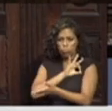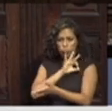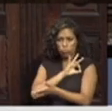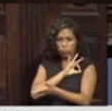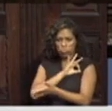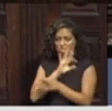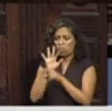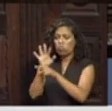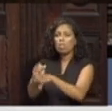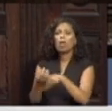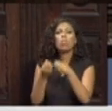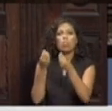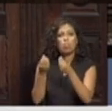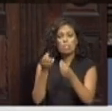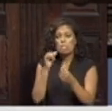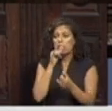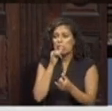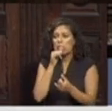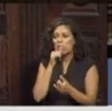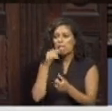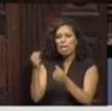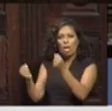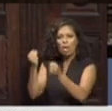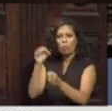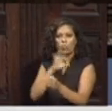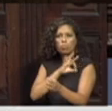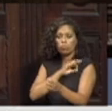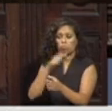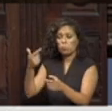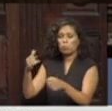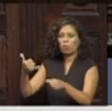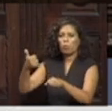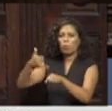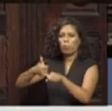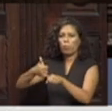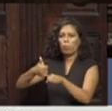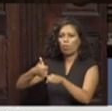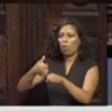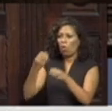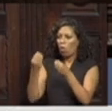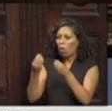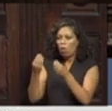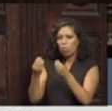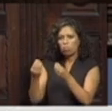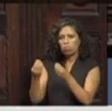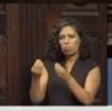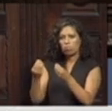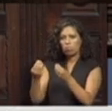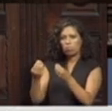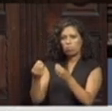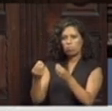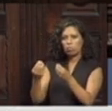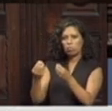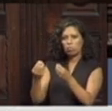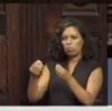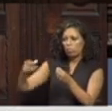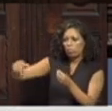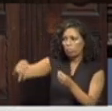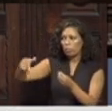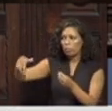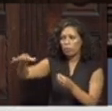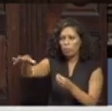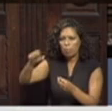Civil por preencher, sem capacidade de investigação, sem capacidade operacional dos nossos delegados e agentes